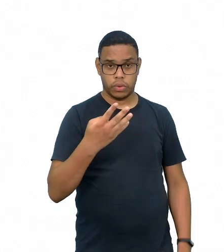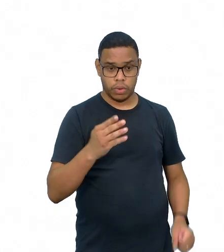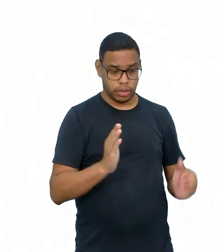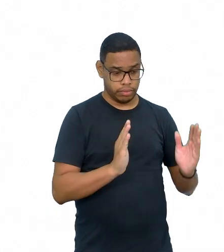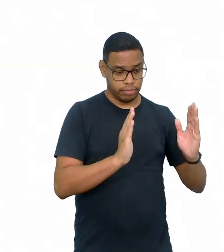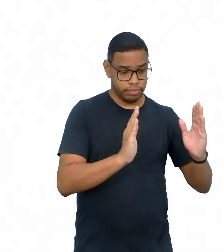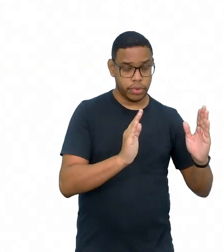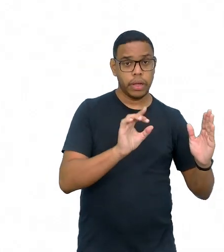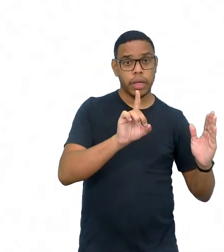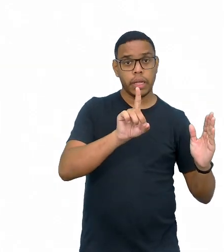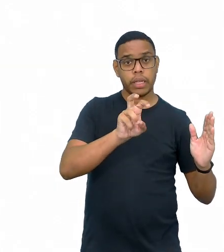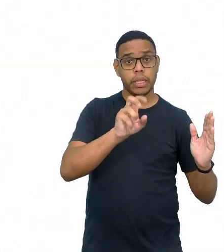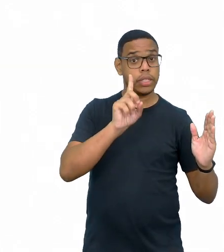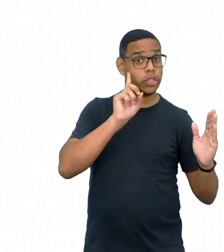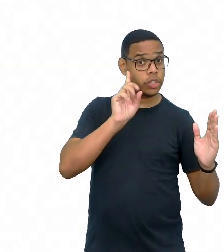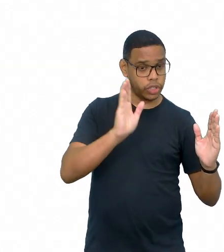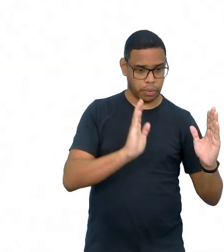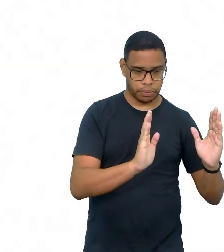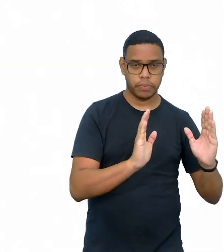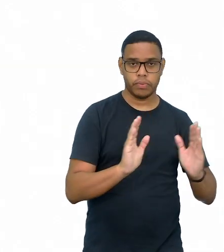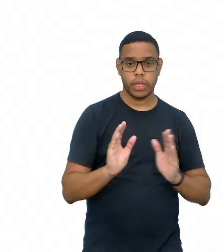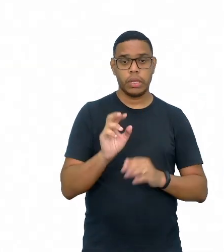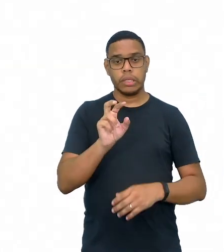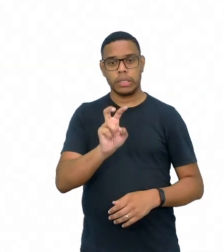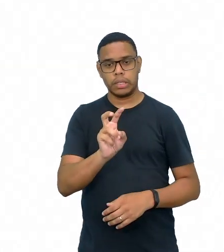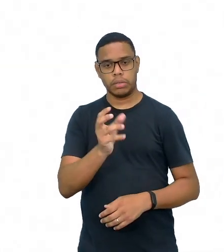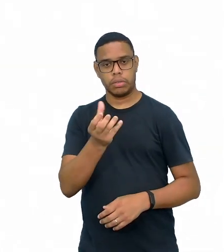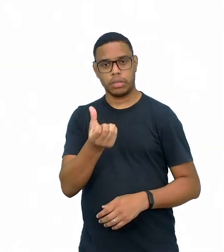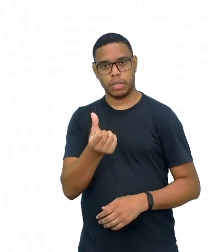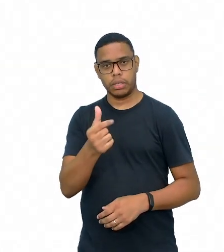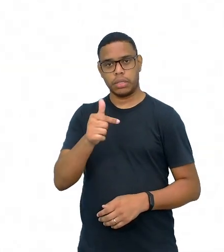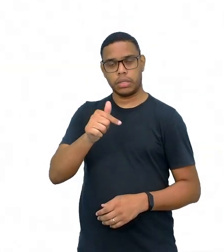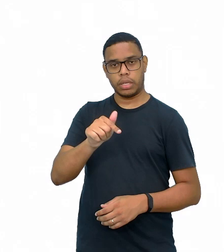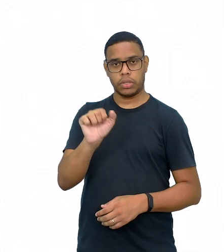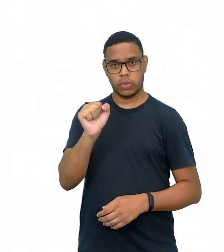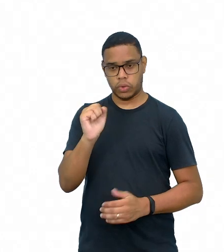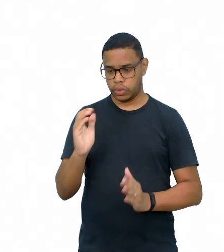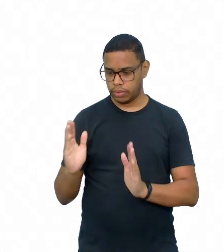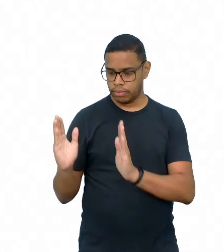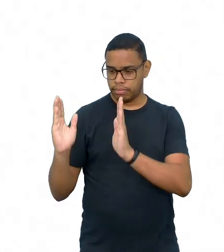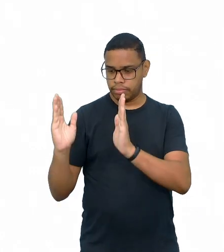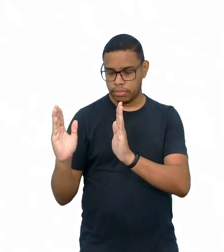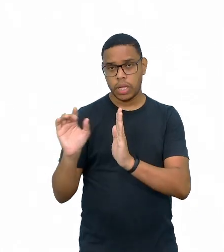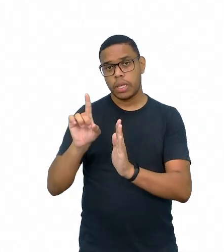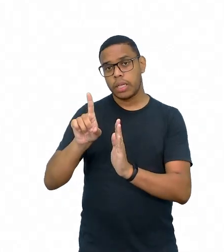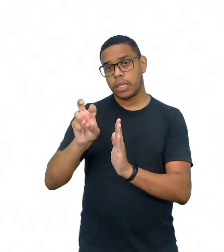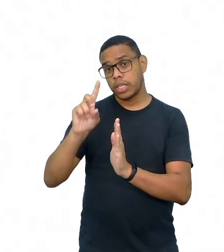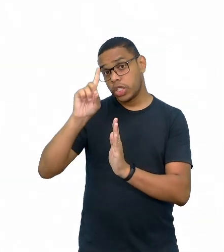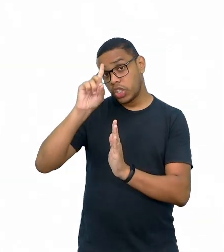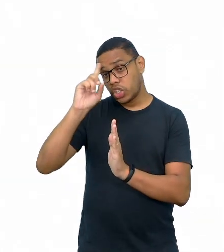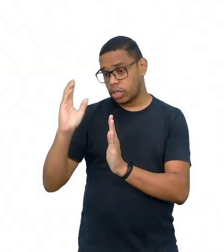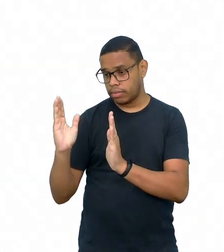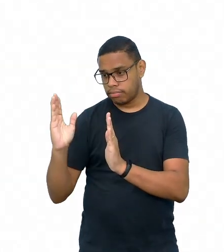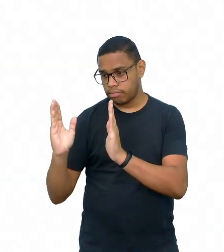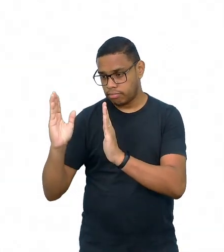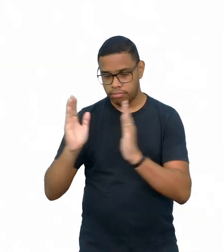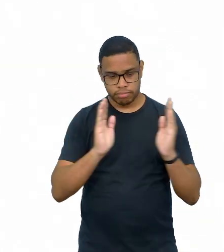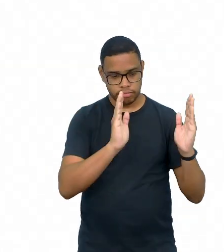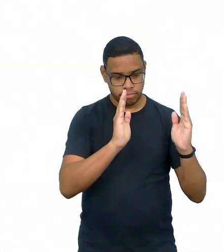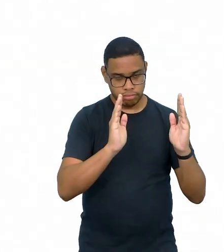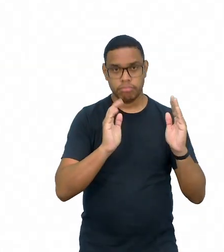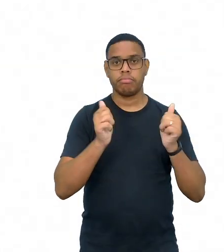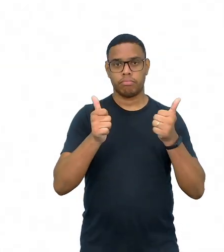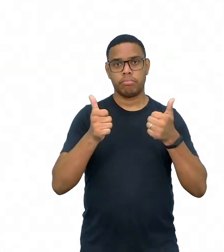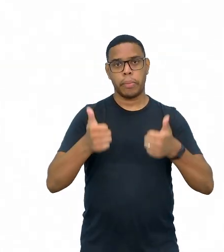aula 5, 6, 7, 8, eu trabalho a outra parte, né, das atividades do caderno, tá